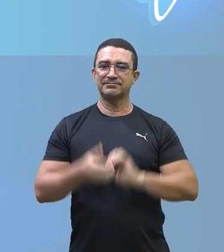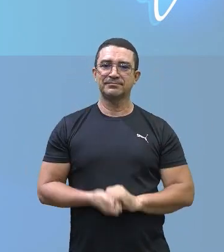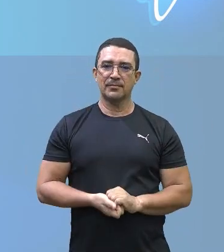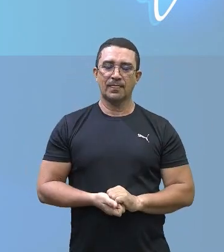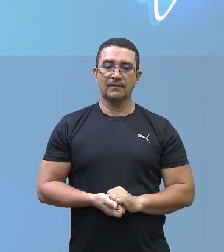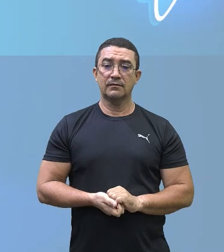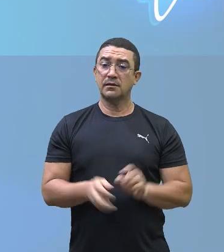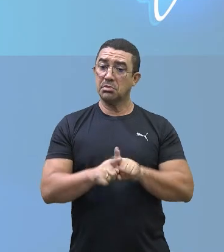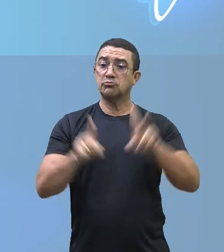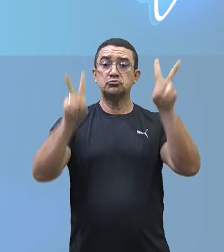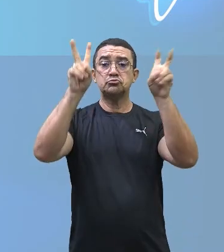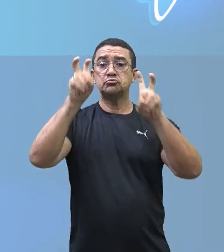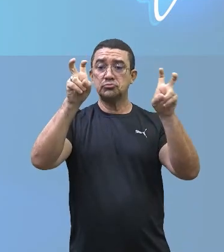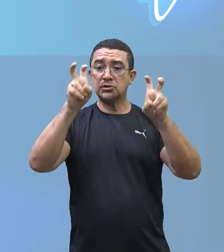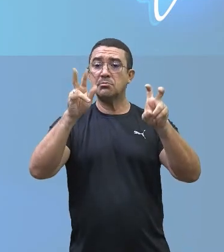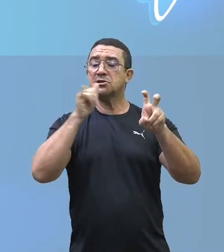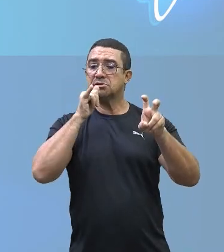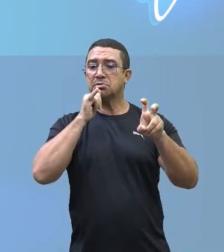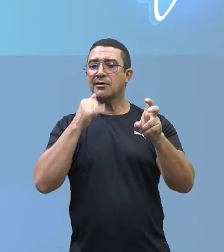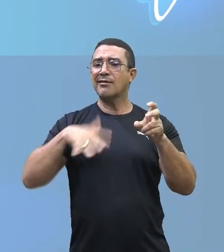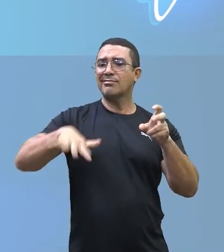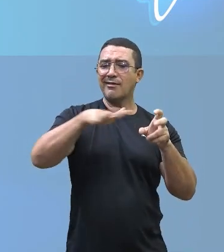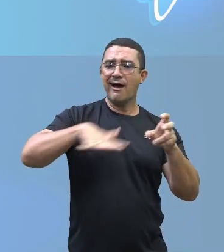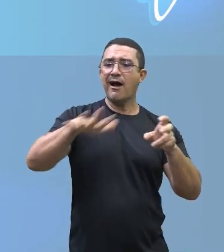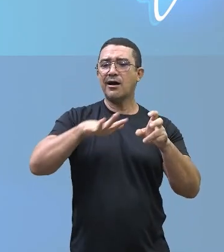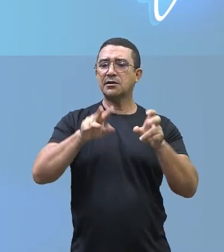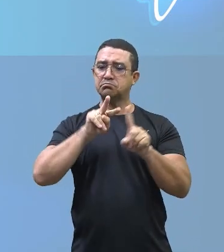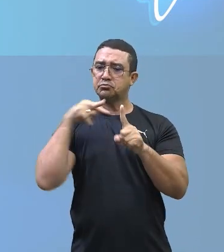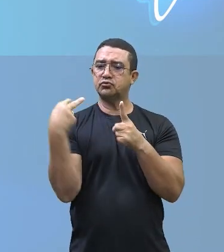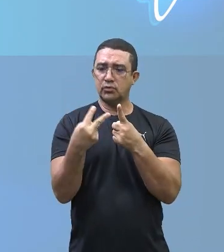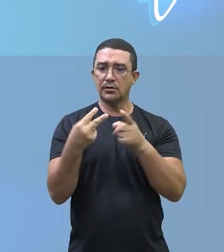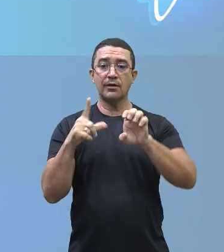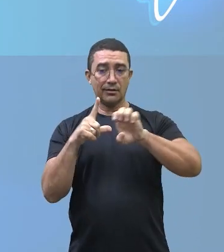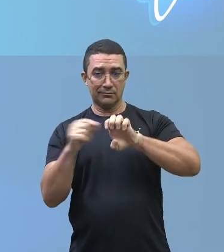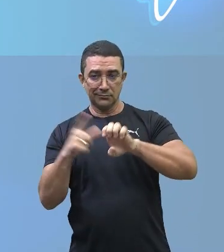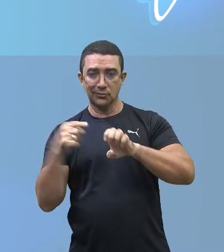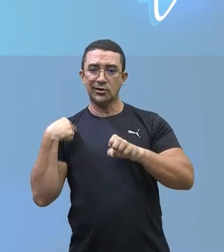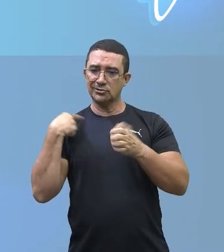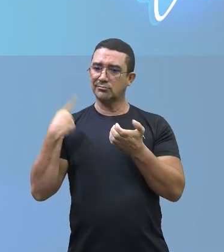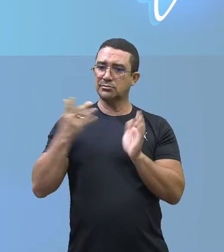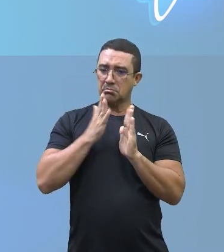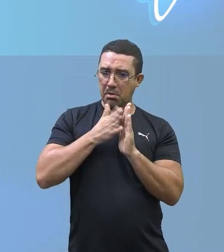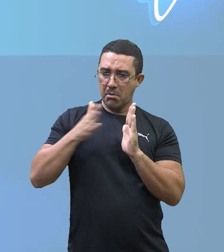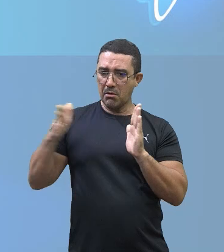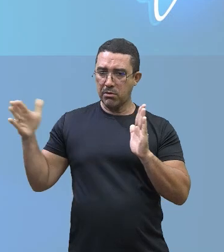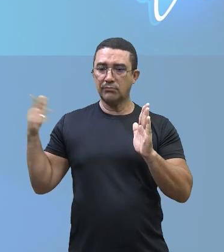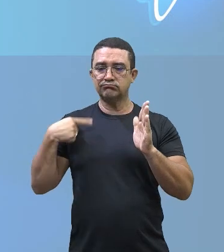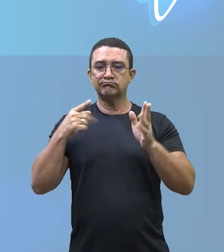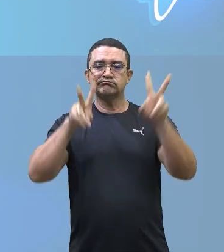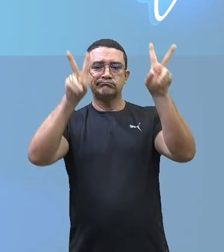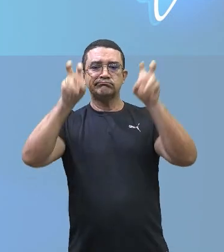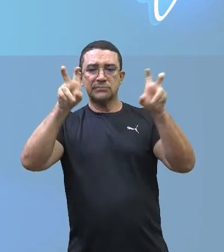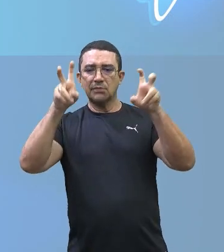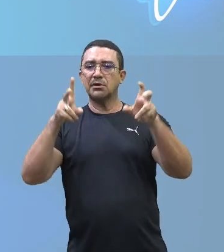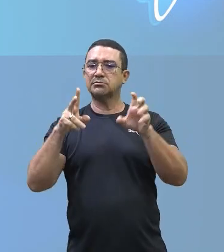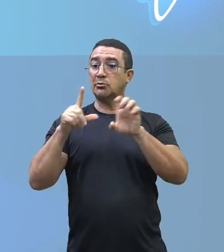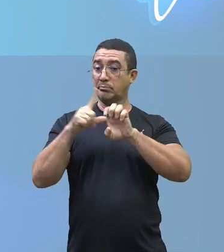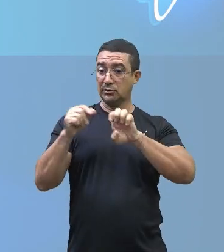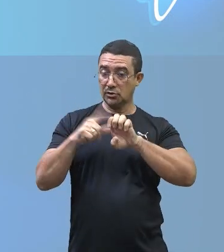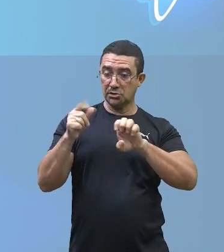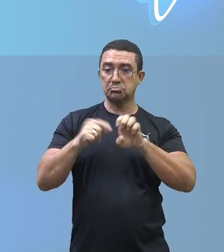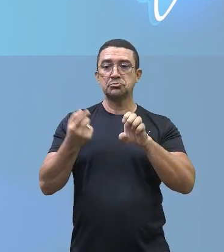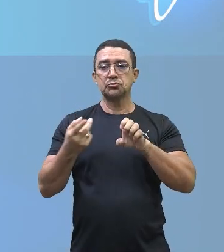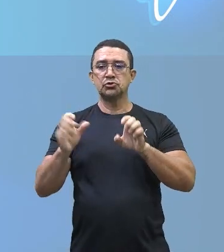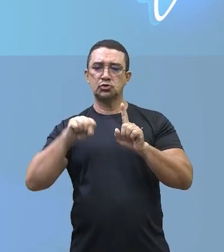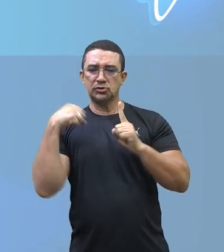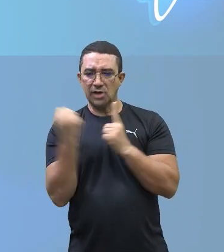dentro dessa ideia, dessa perspectiva de empreendedorismo, né? A gente passou por várias etapas, né, falando do empreendedorismo cultural, social,